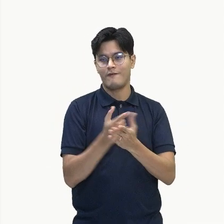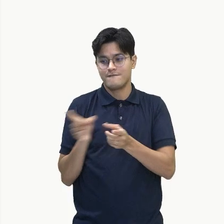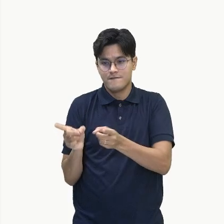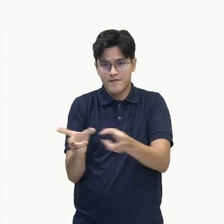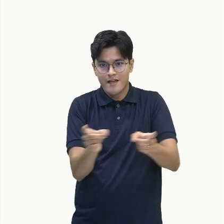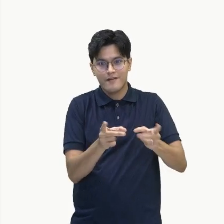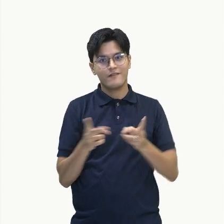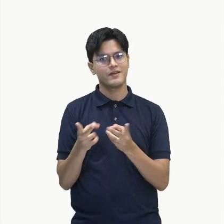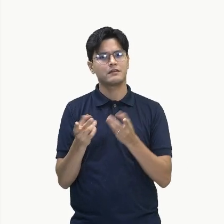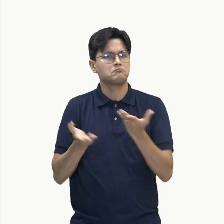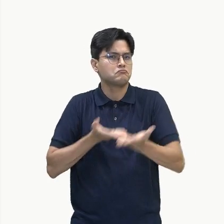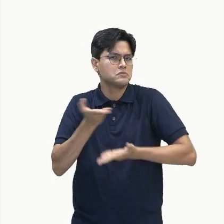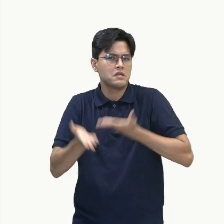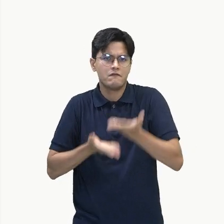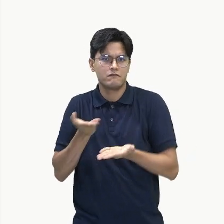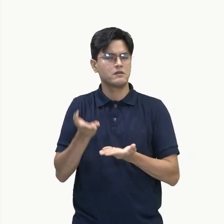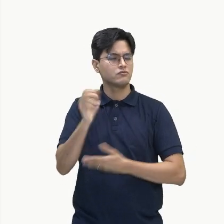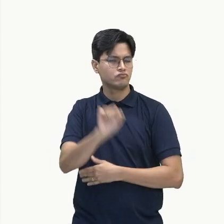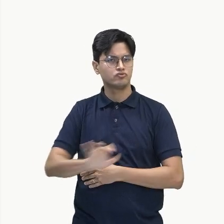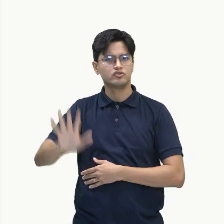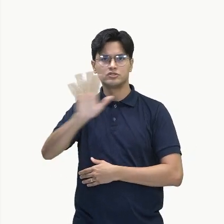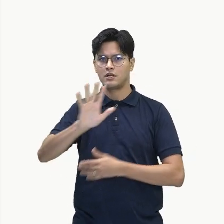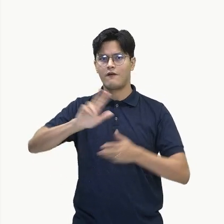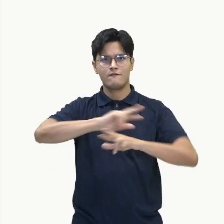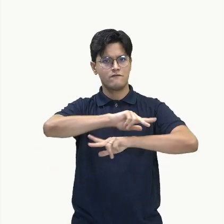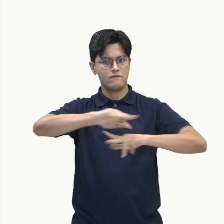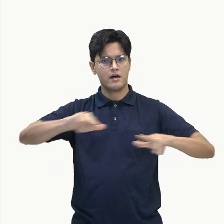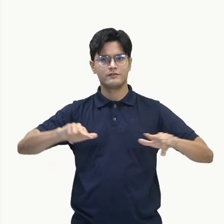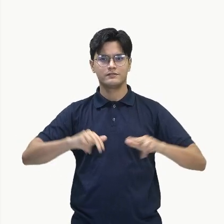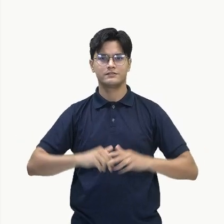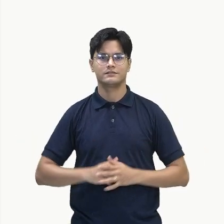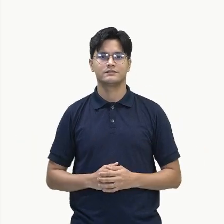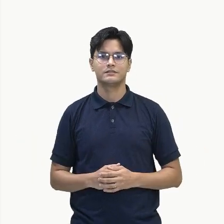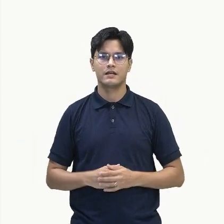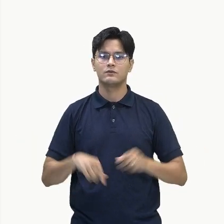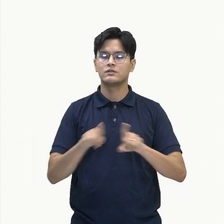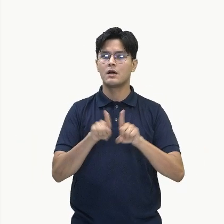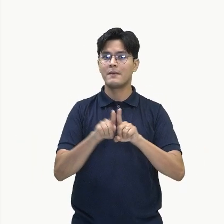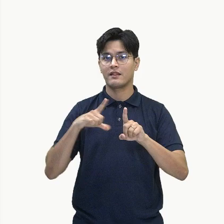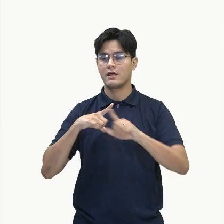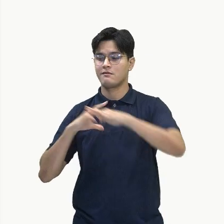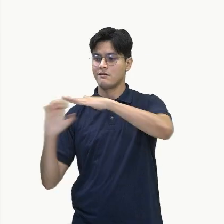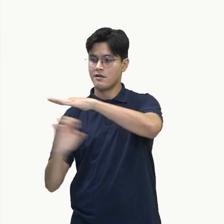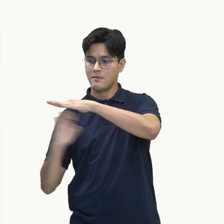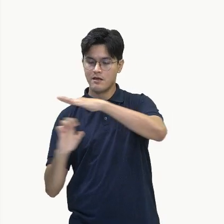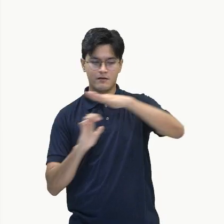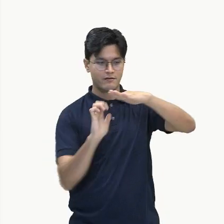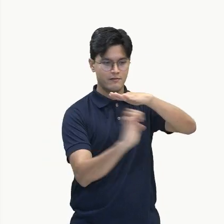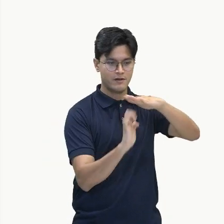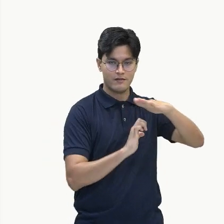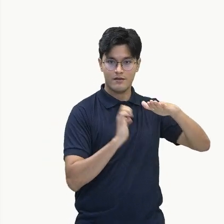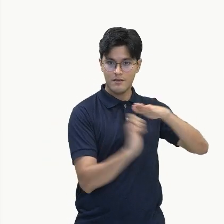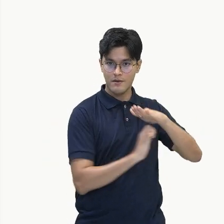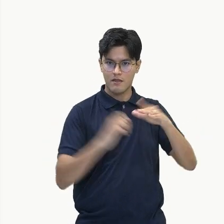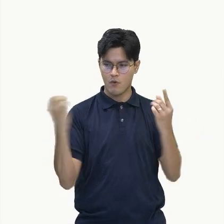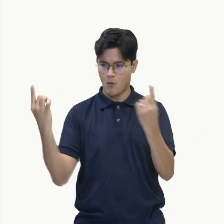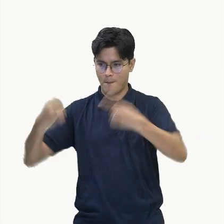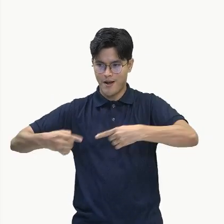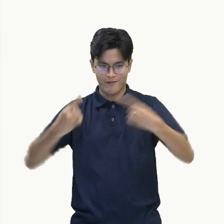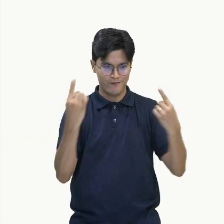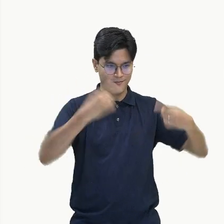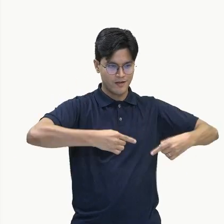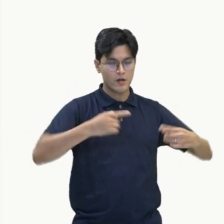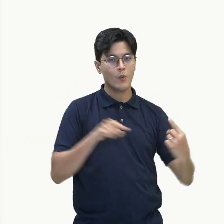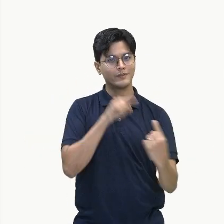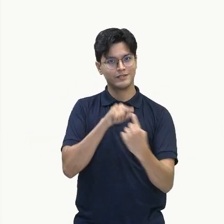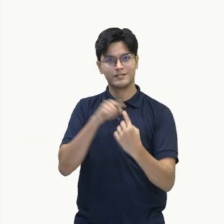E competem ali as empresas, por exemplo, entre si para obter cada vez mais lucro. Bem, agora que a